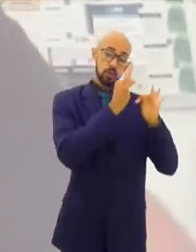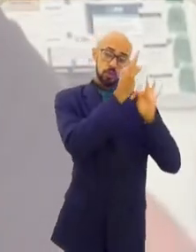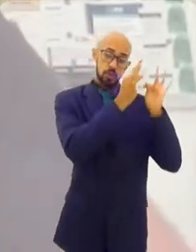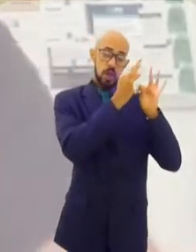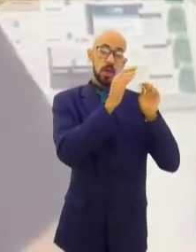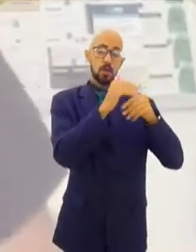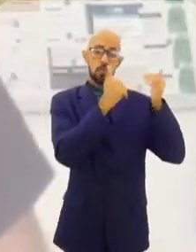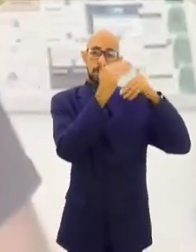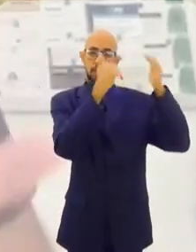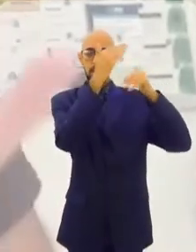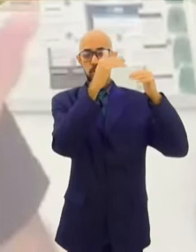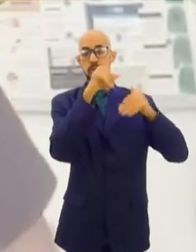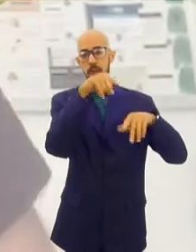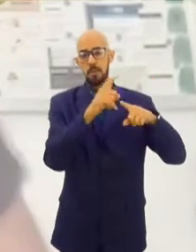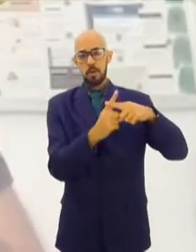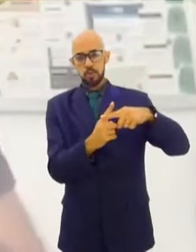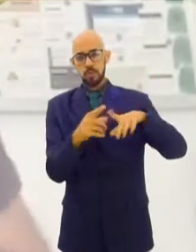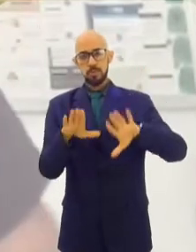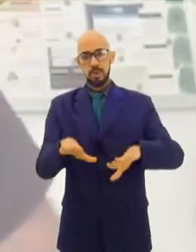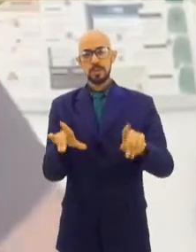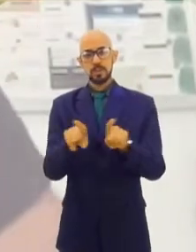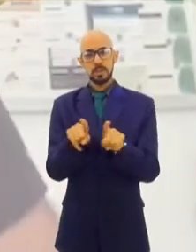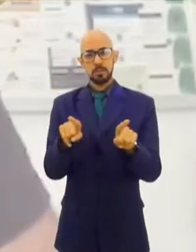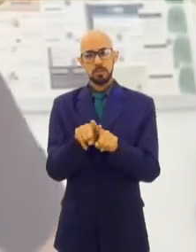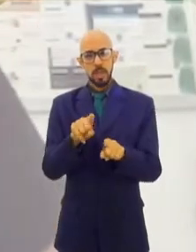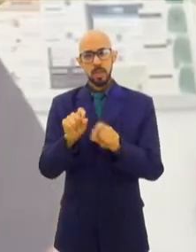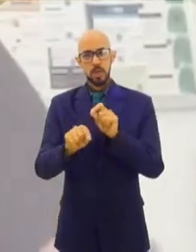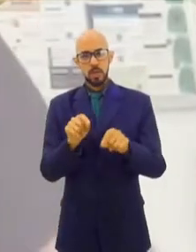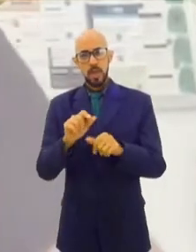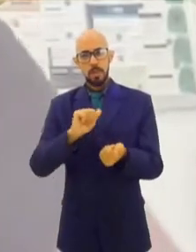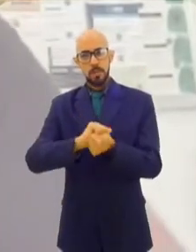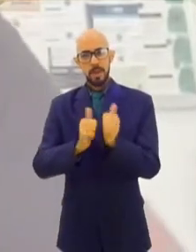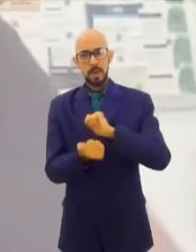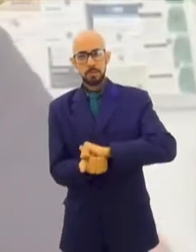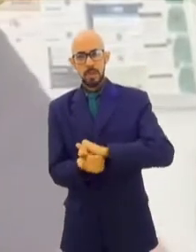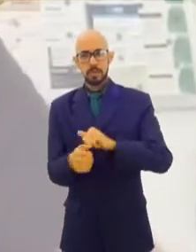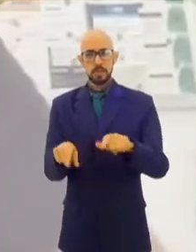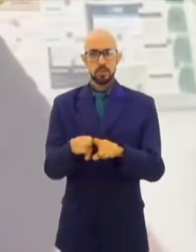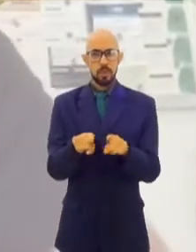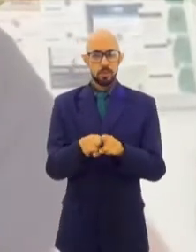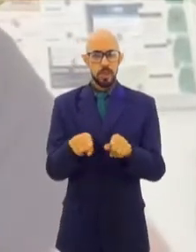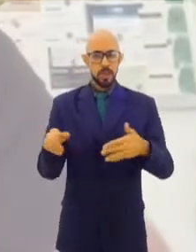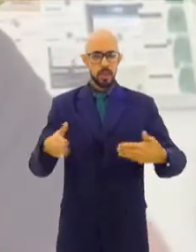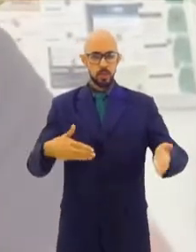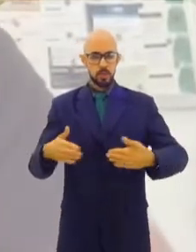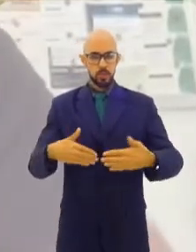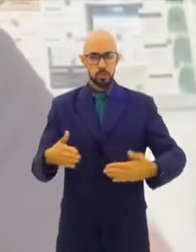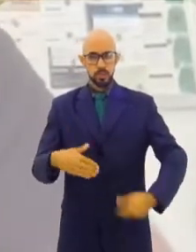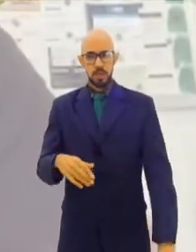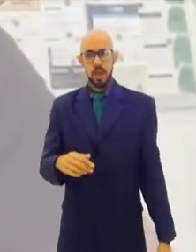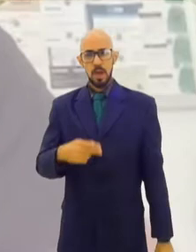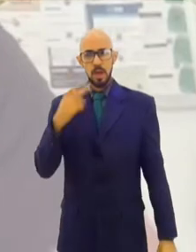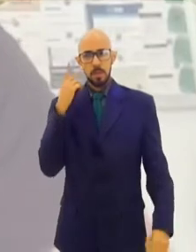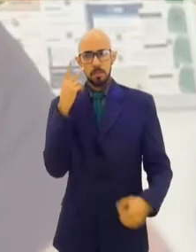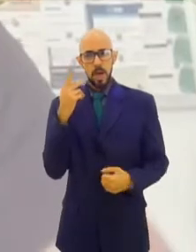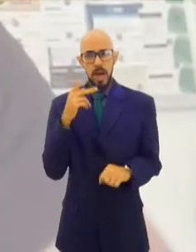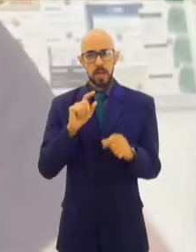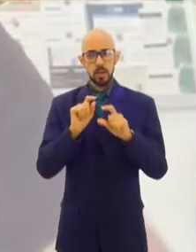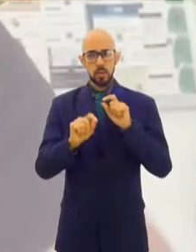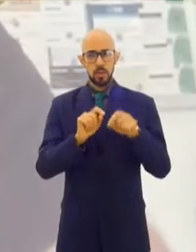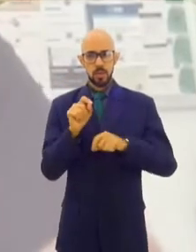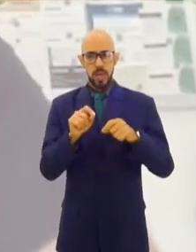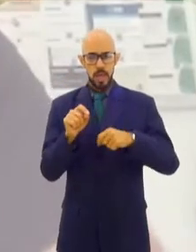outro é a gente tem todo uma adaptação né da indústria para essa